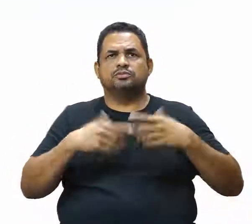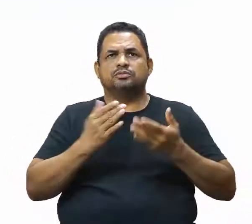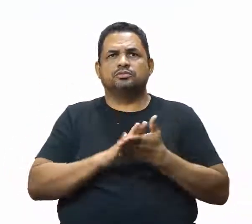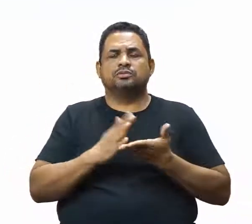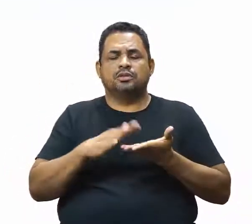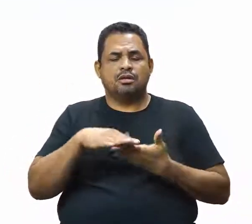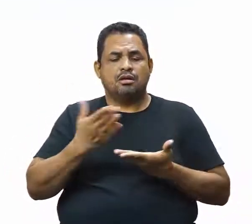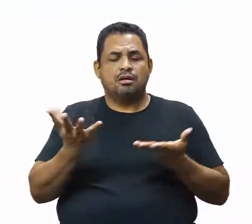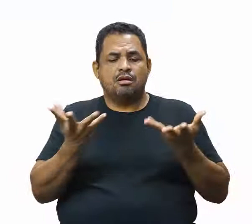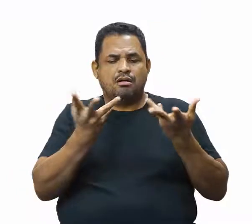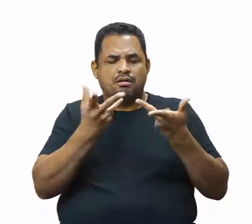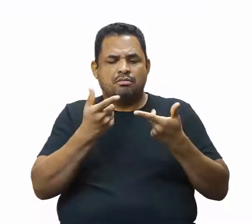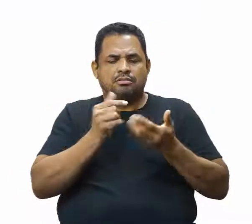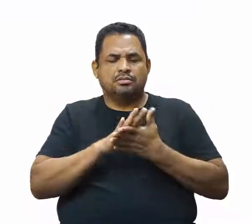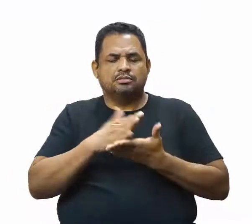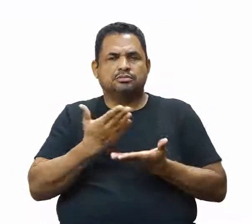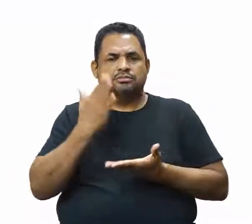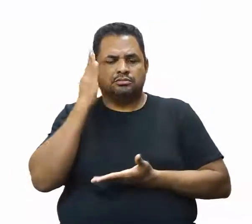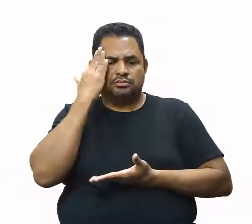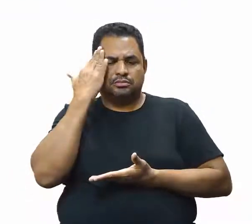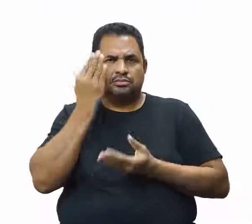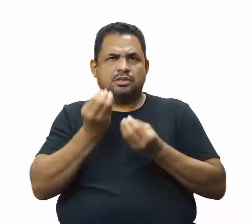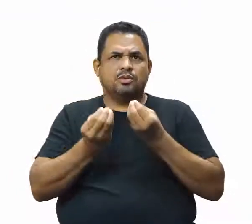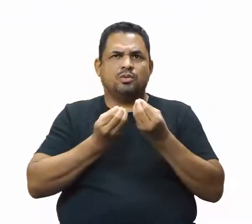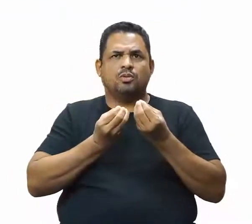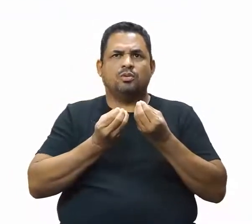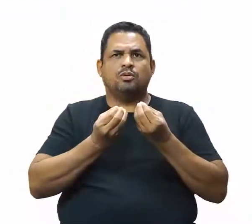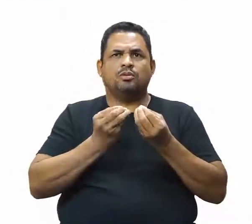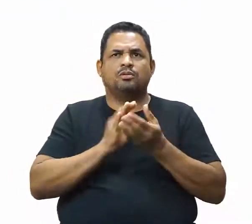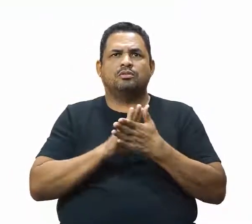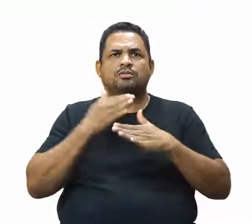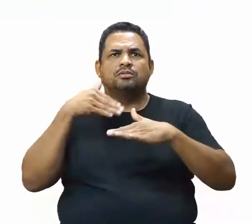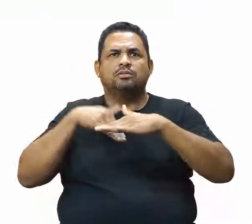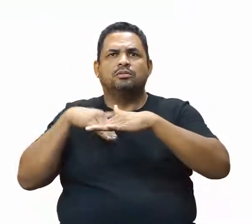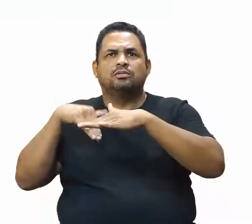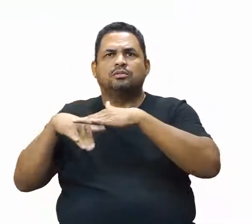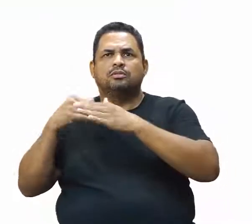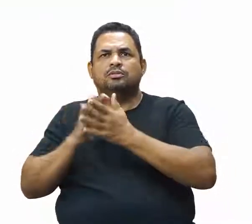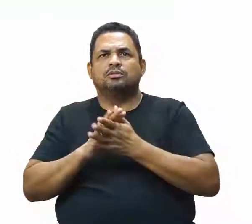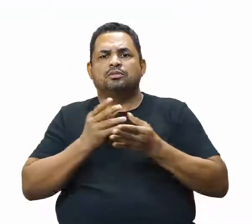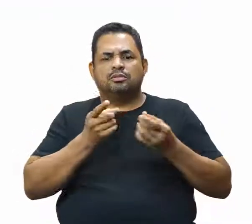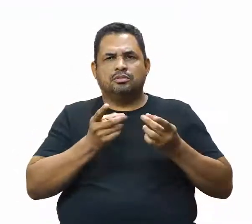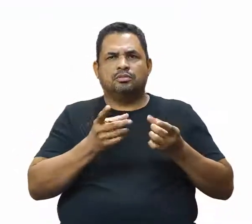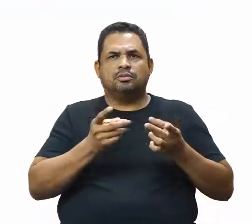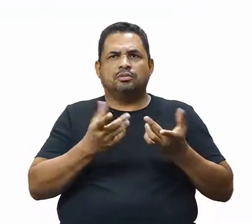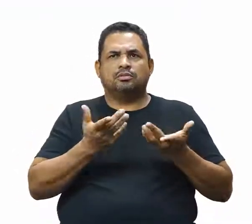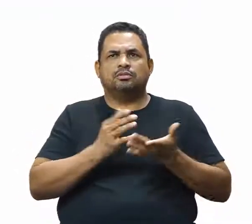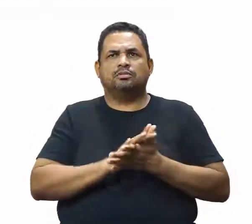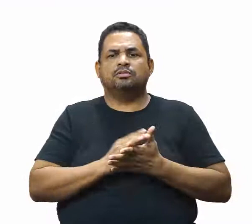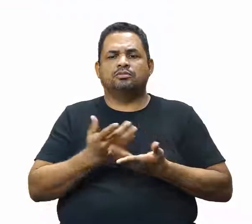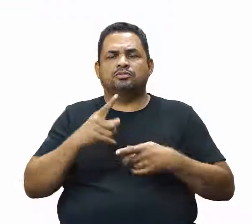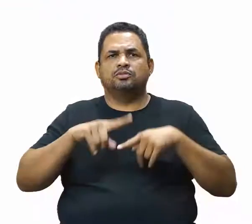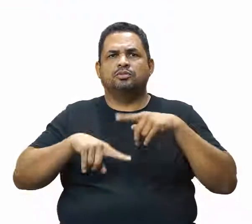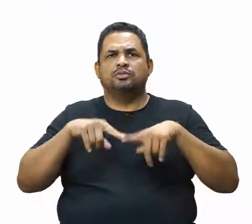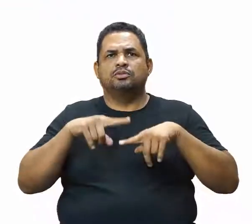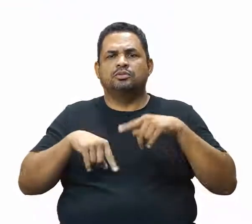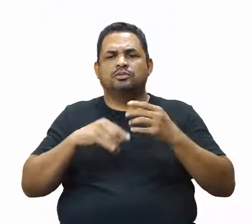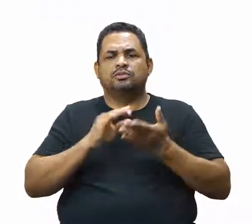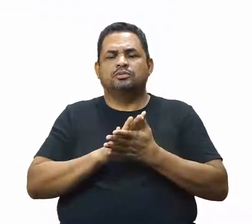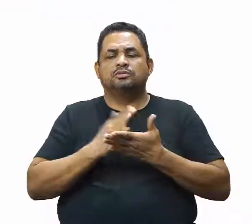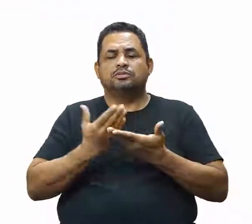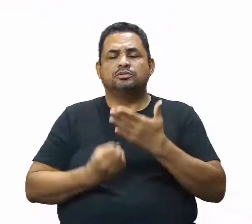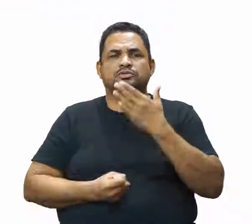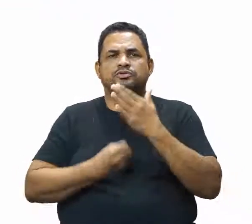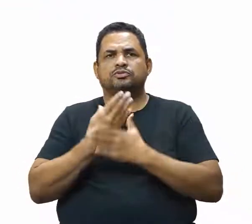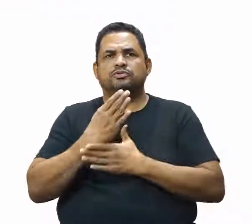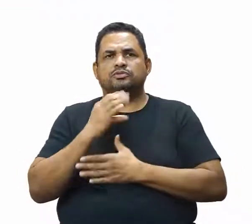entender as formas de beneficiamento e armazenamento e comercialização dos produtos